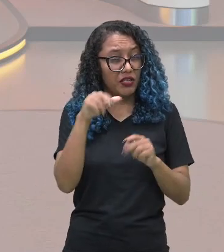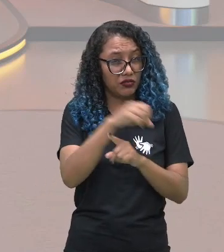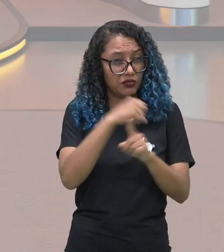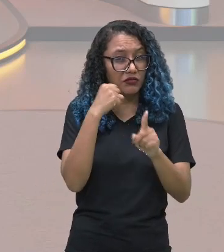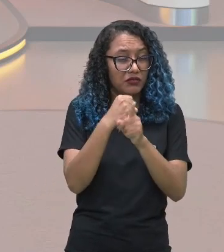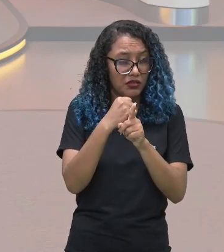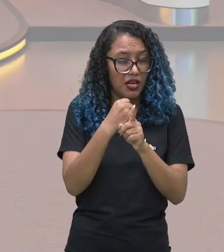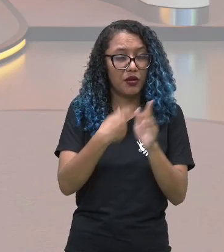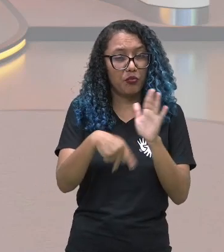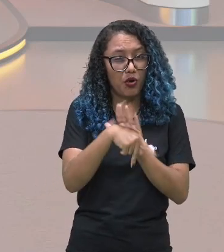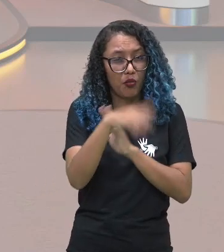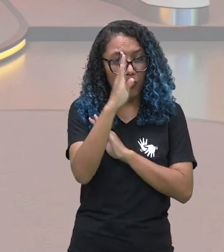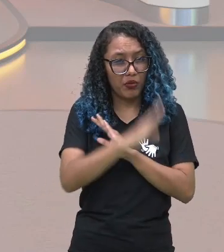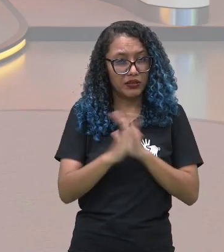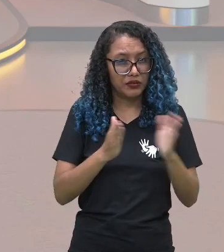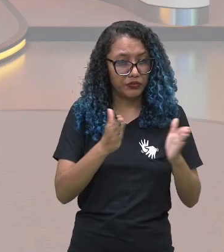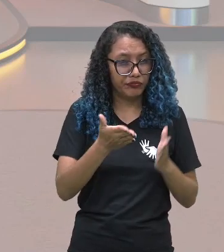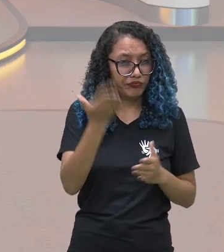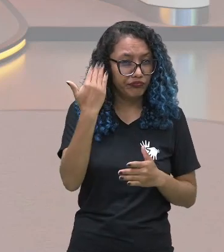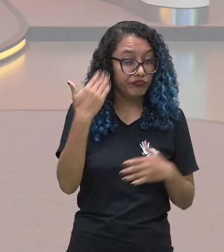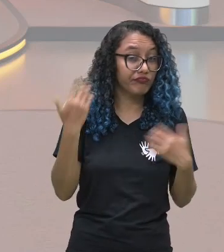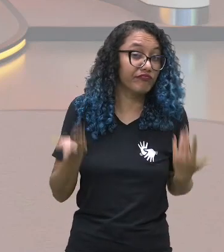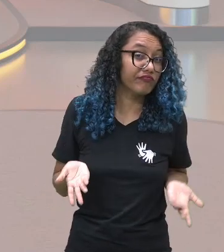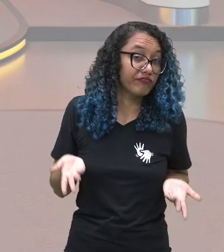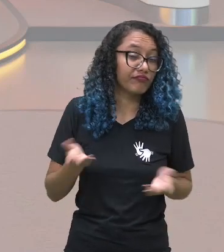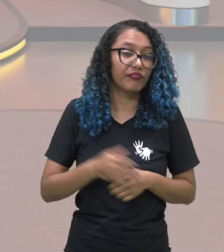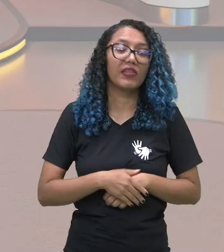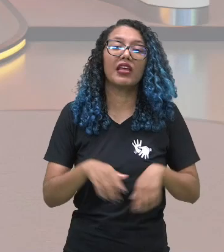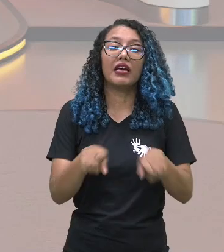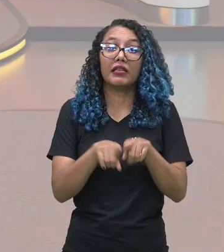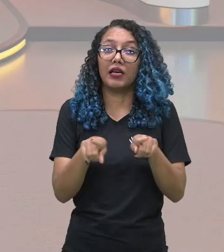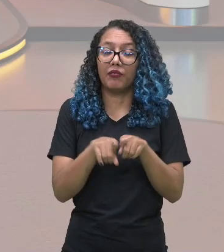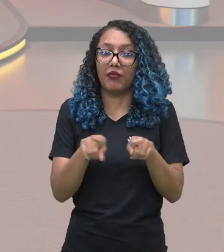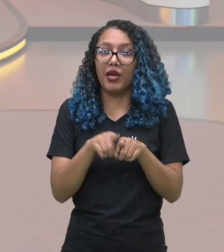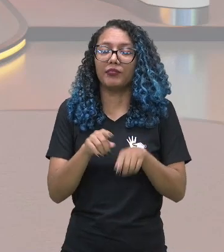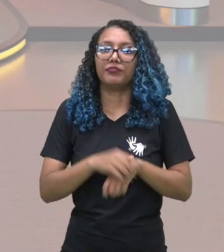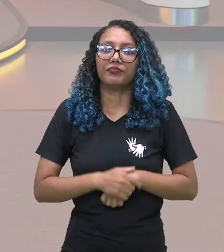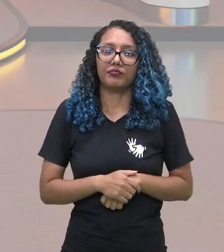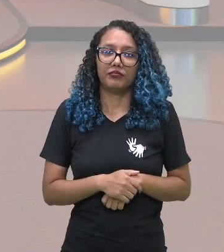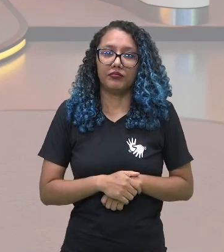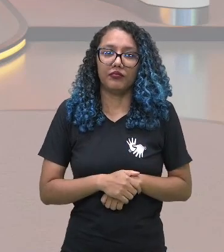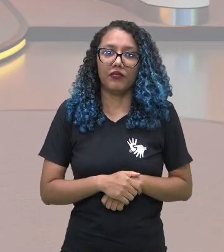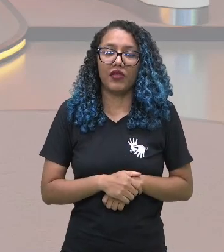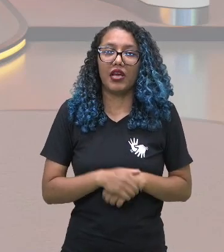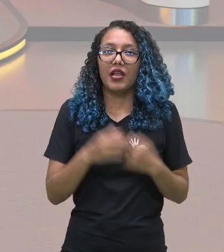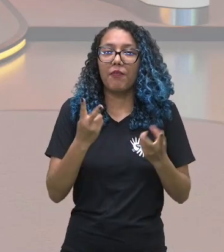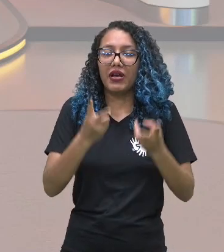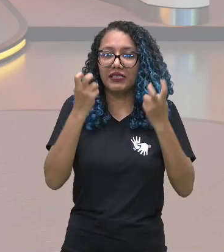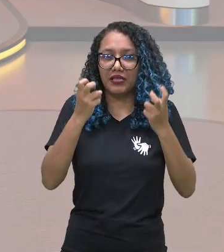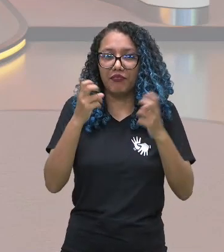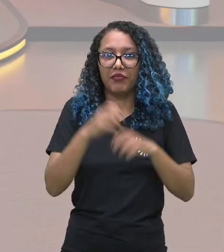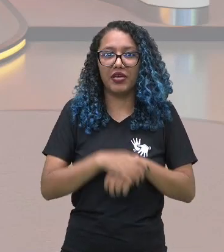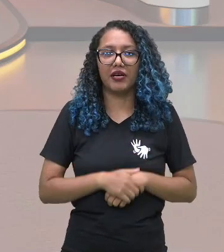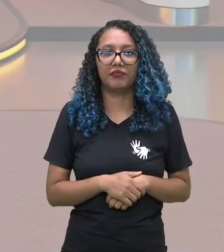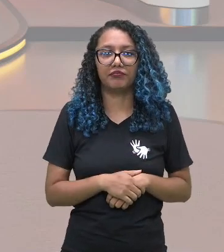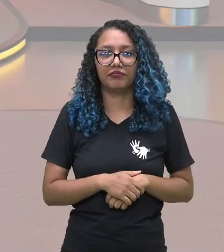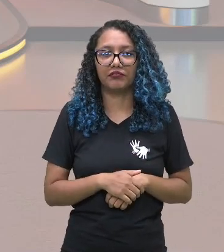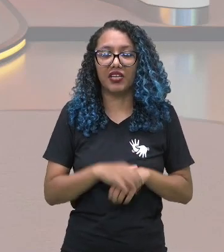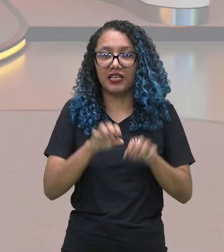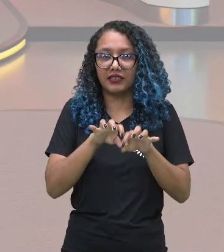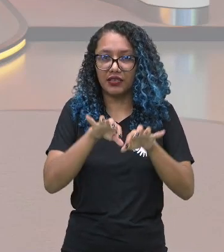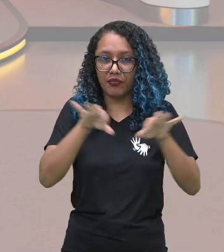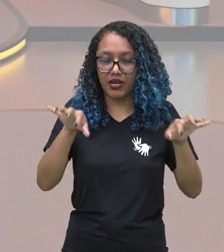sua época? Ele também via a disparidade que se mostra não apenas no nível material de